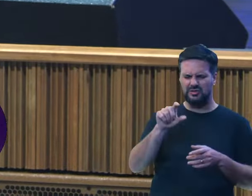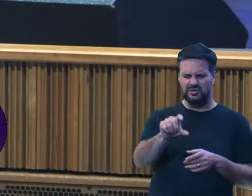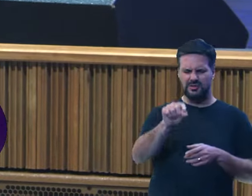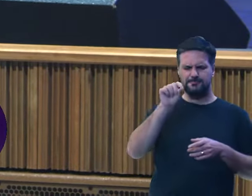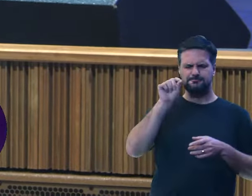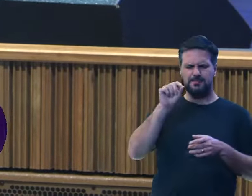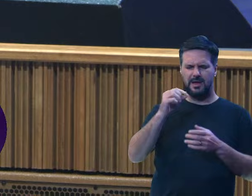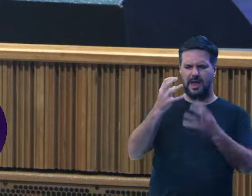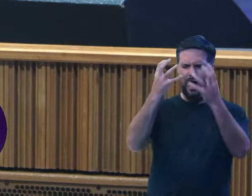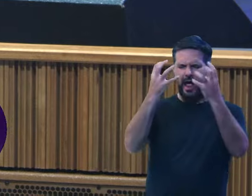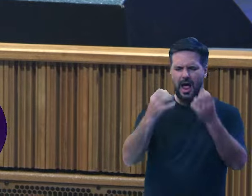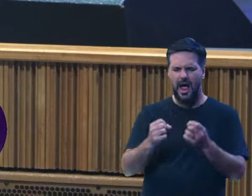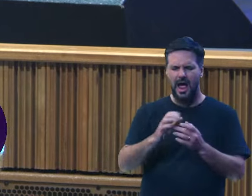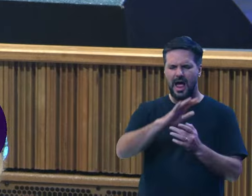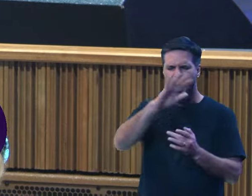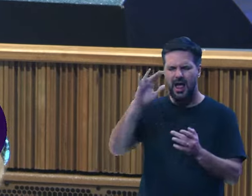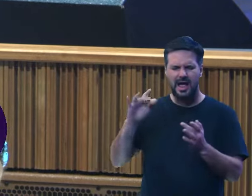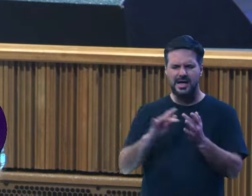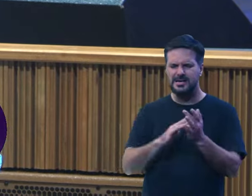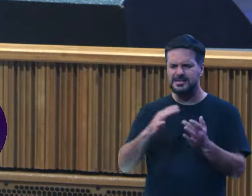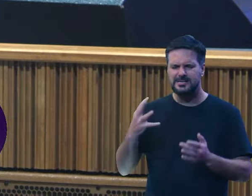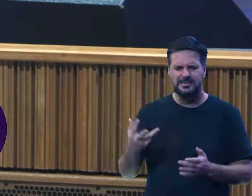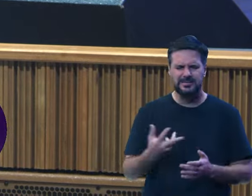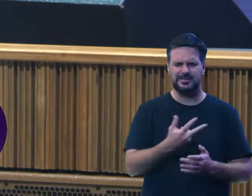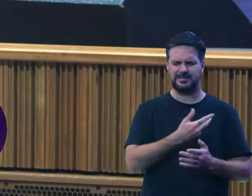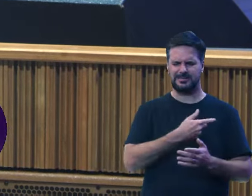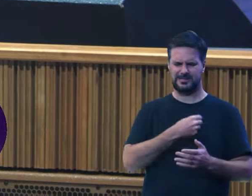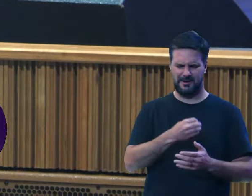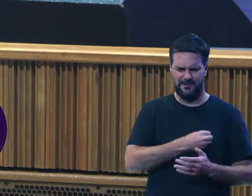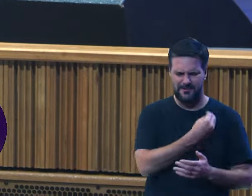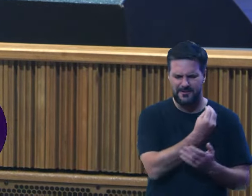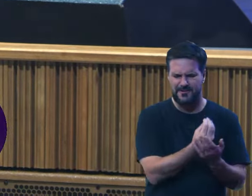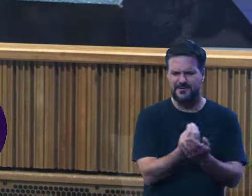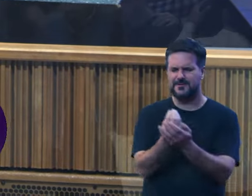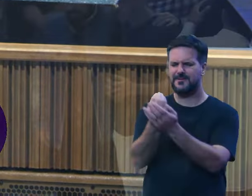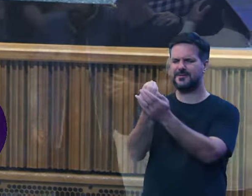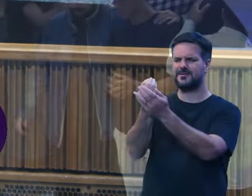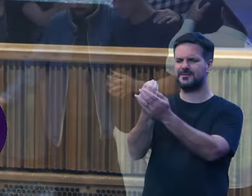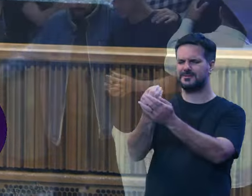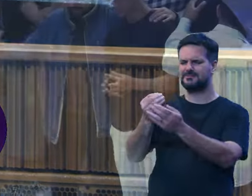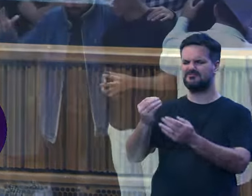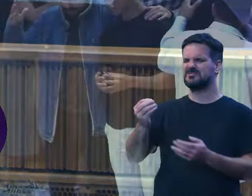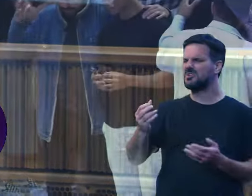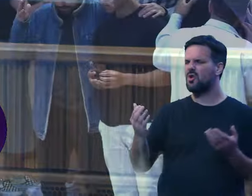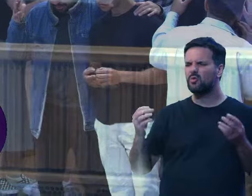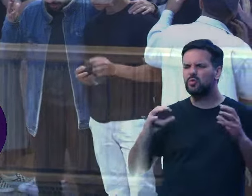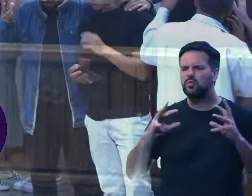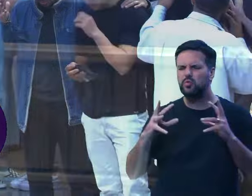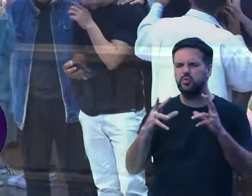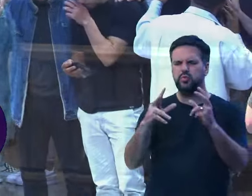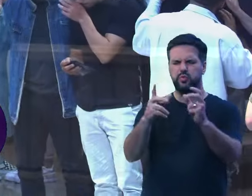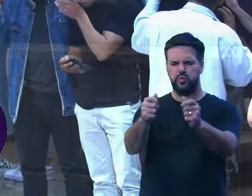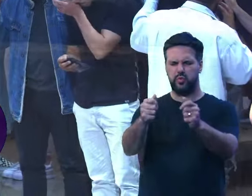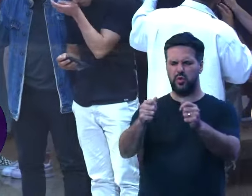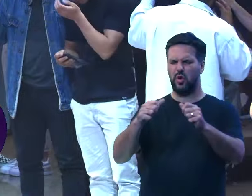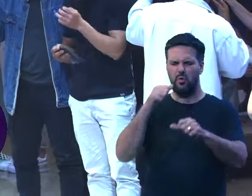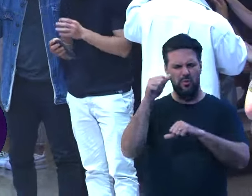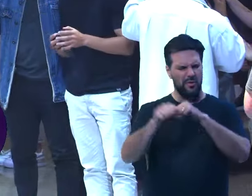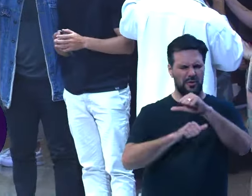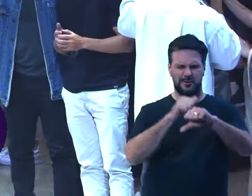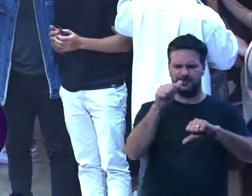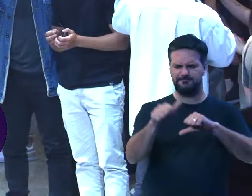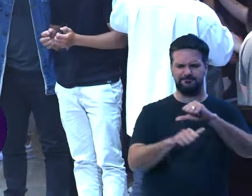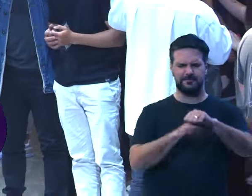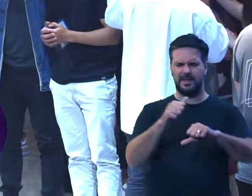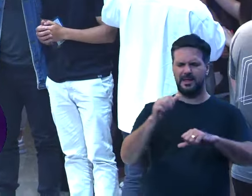Pai, entregar as suas vidas a ti, Pai. A melhor decisão que eu já fiz na minha vida, que mudou tudo. Pai, eu sei que o Senhor